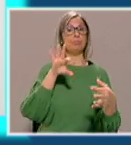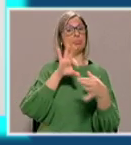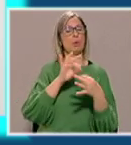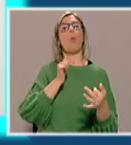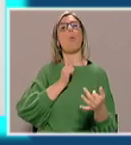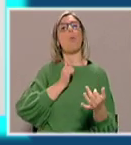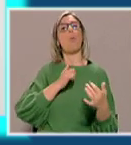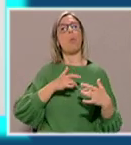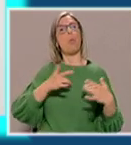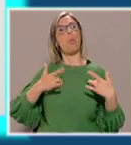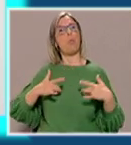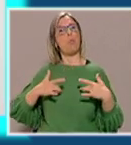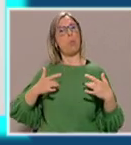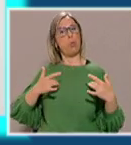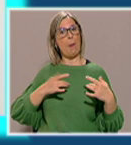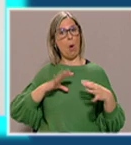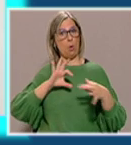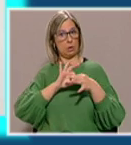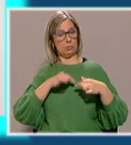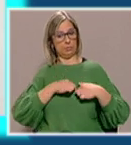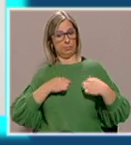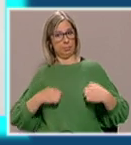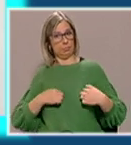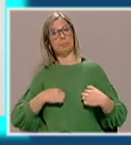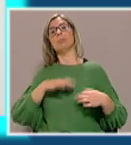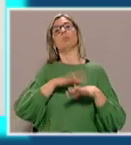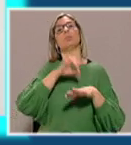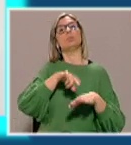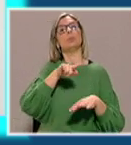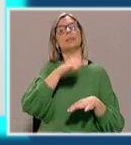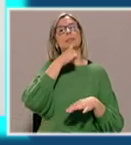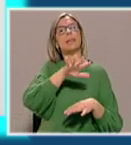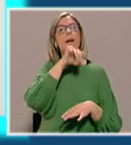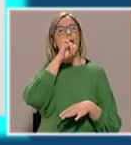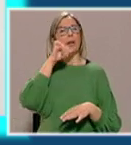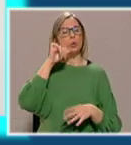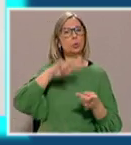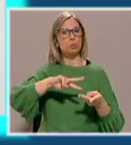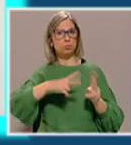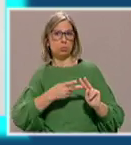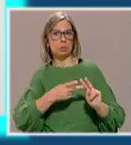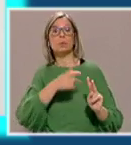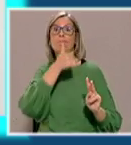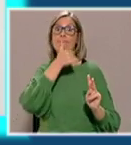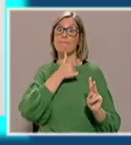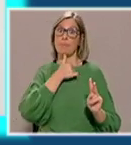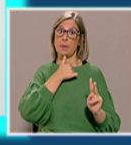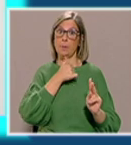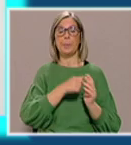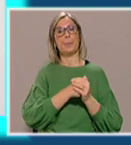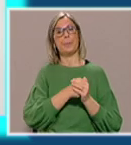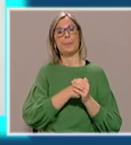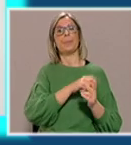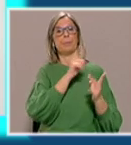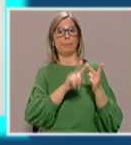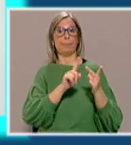pulmonar, responsável pela oxigenação do sangue venoso nos pulmões, que passa a arterial, e